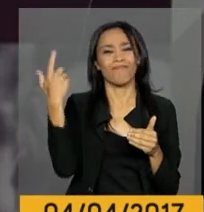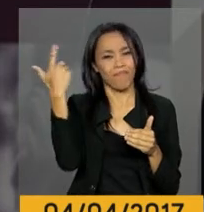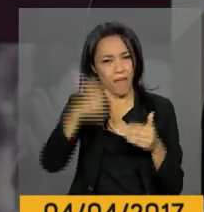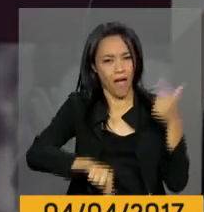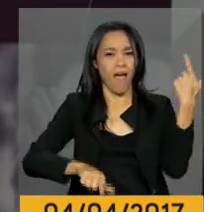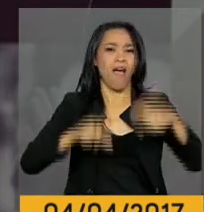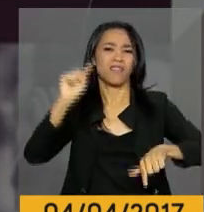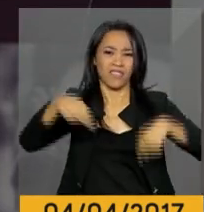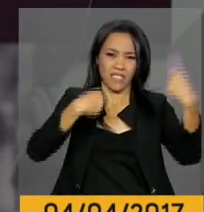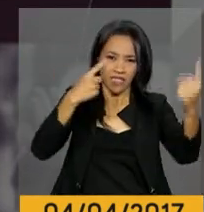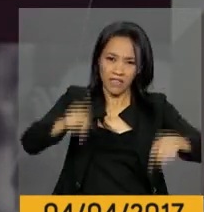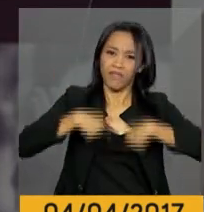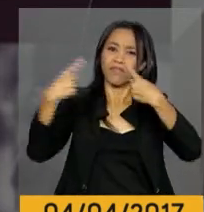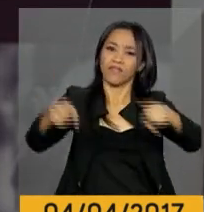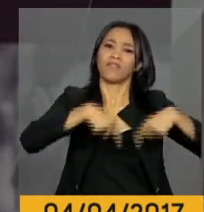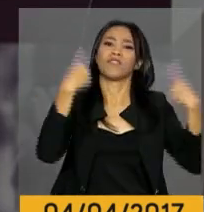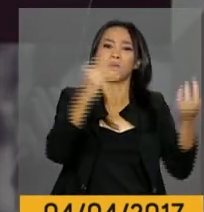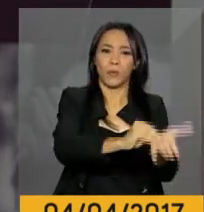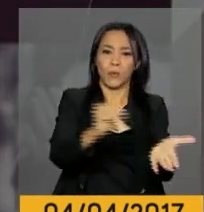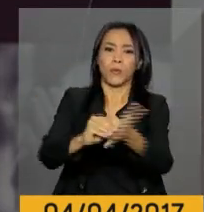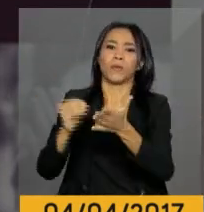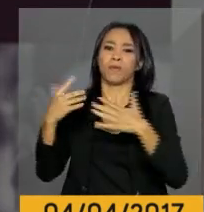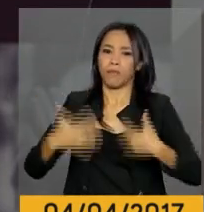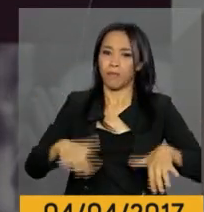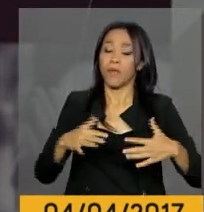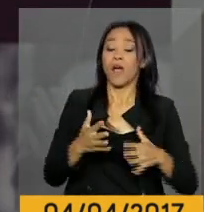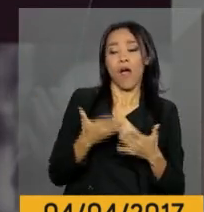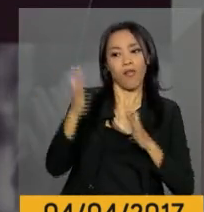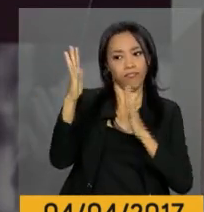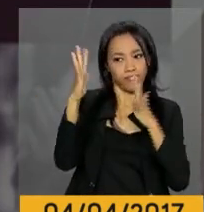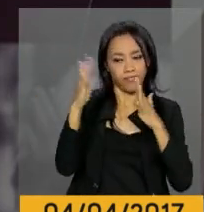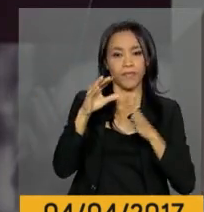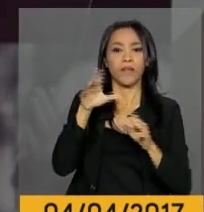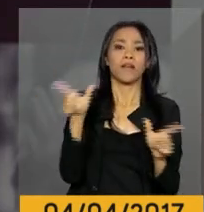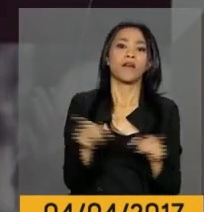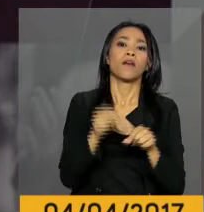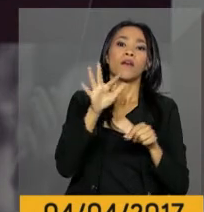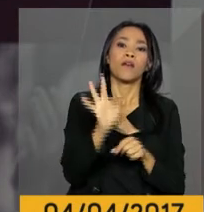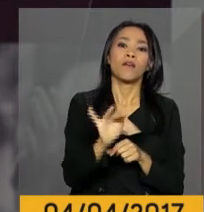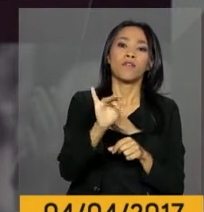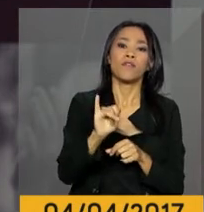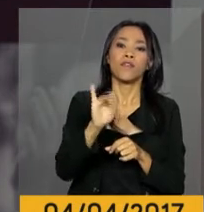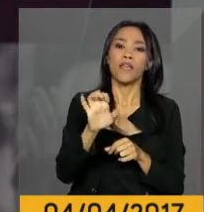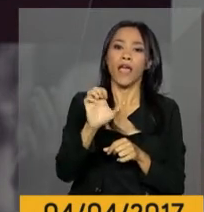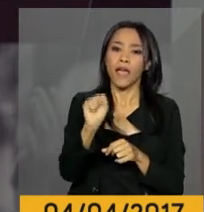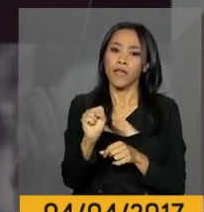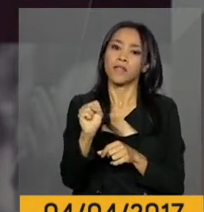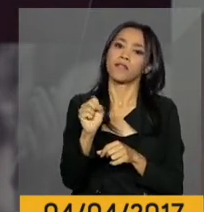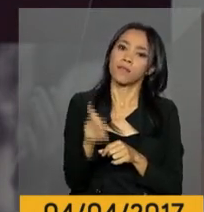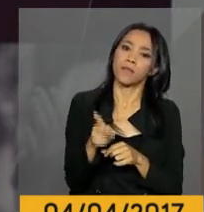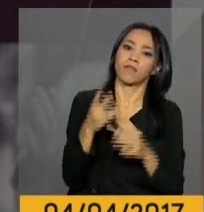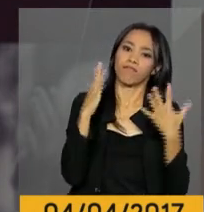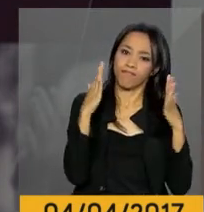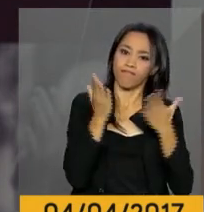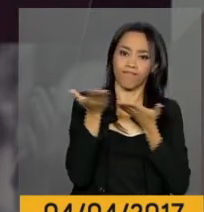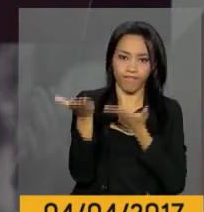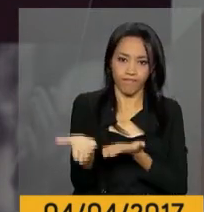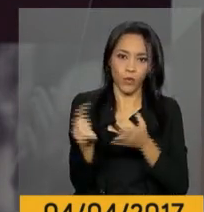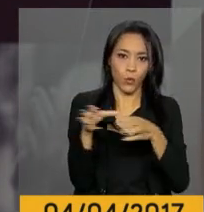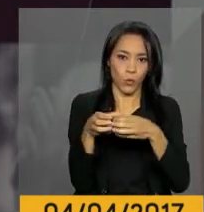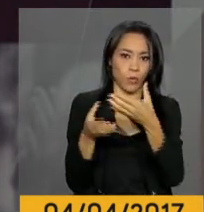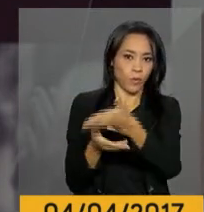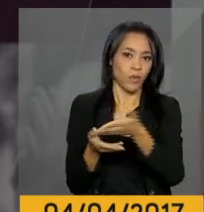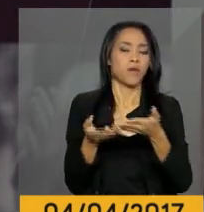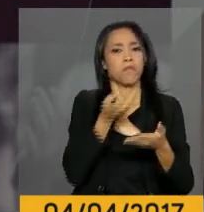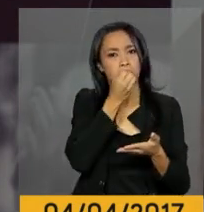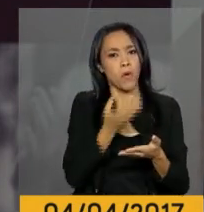desafios que persistem. Aliás, homenageando a Fiesp e o presidente Paulo Scaff, eu quero ressaltar o trabalho